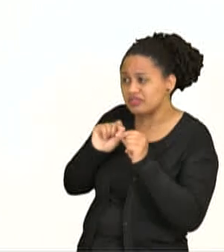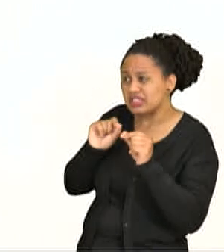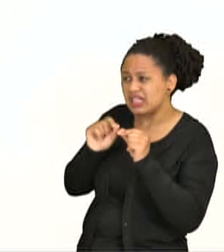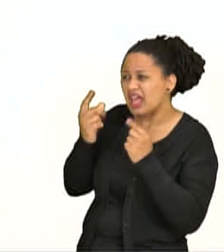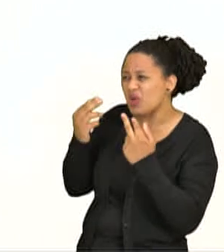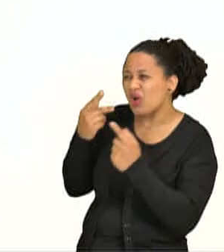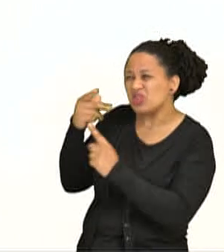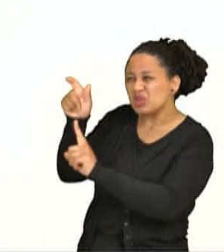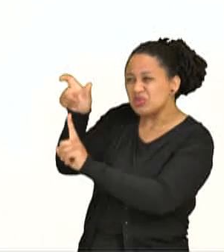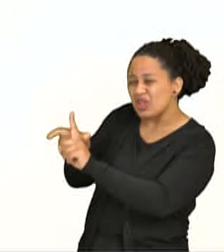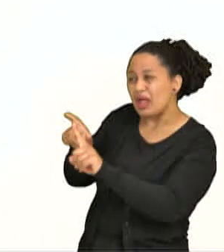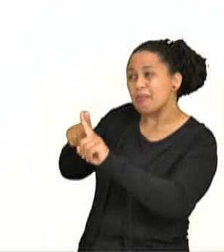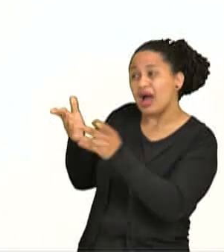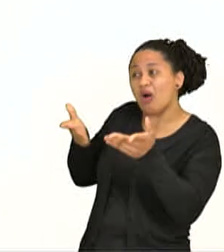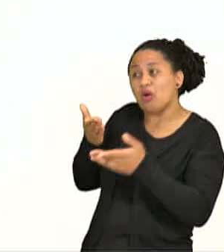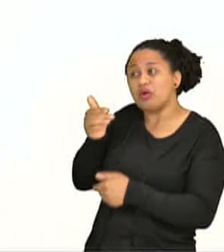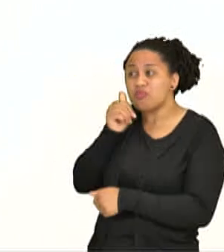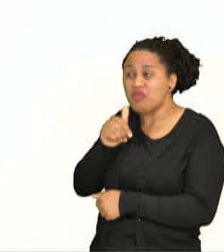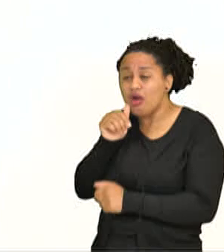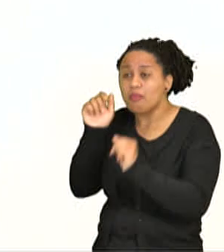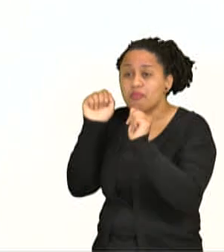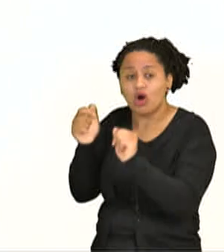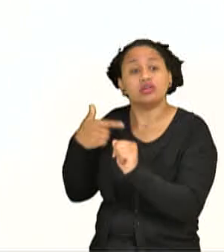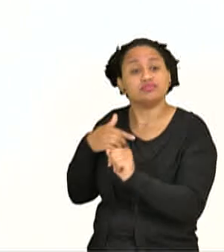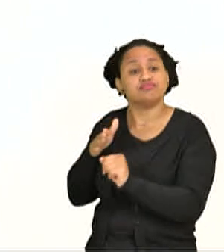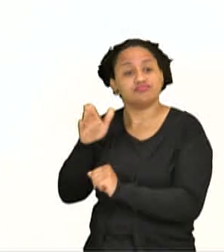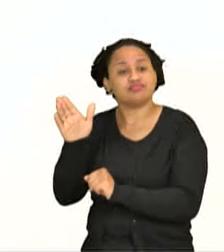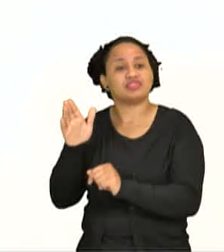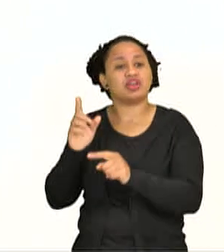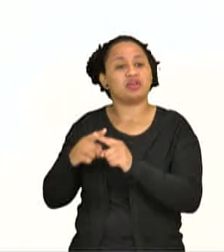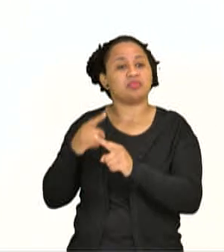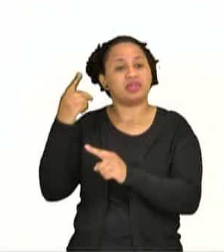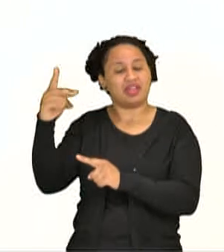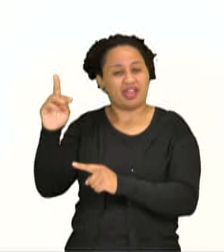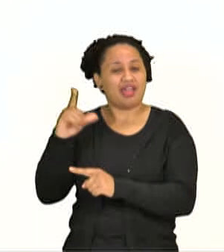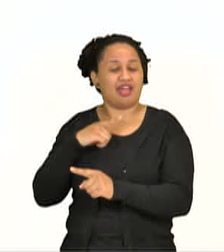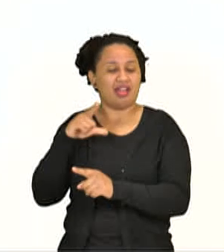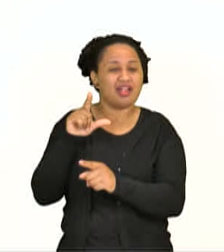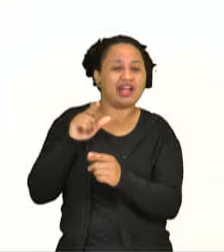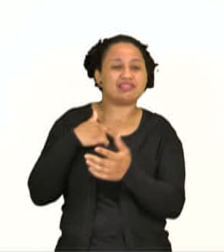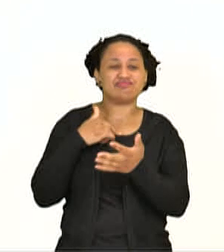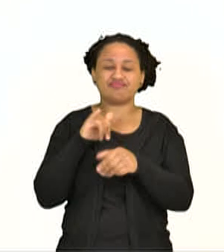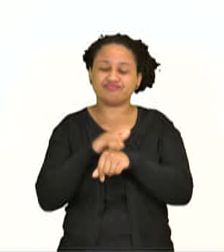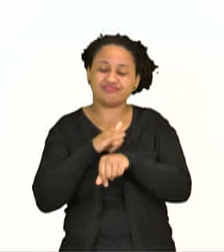seu personagem, o charmoso malandro Danny Ocean.